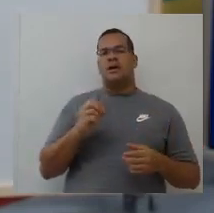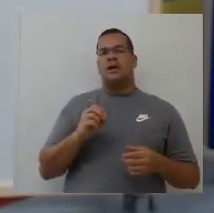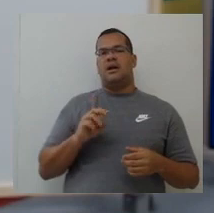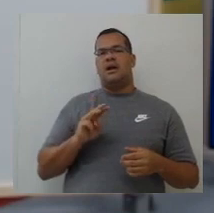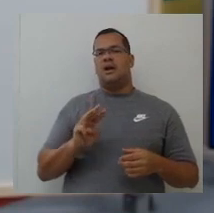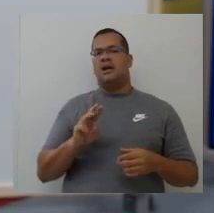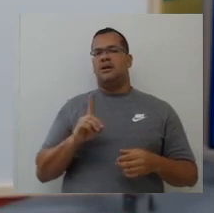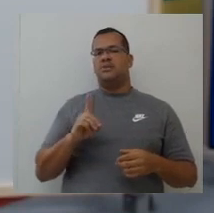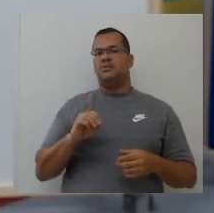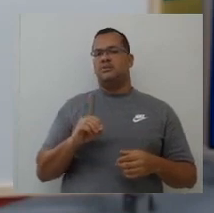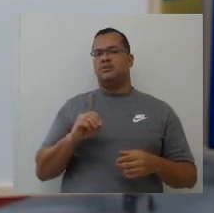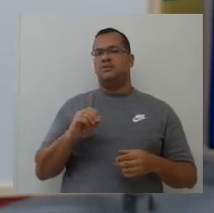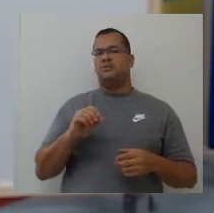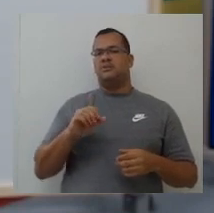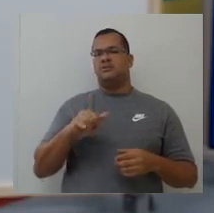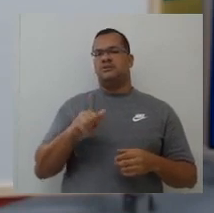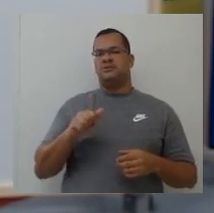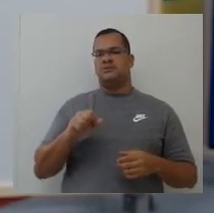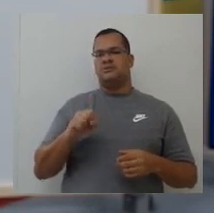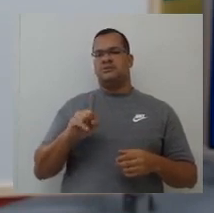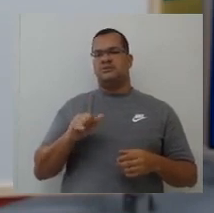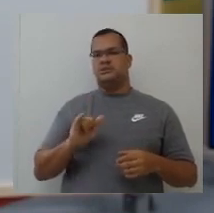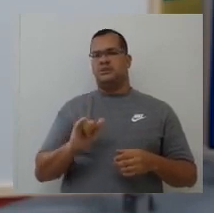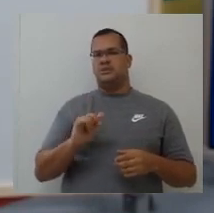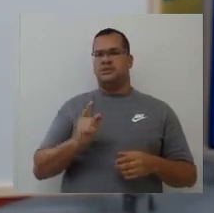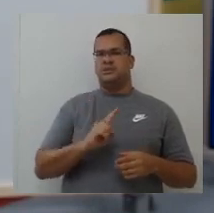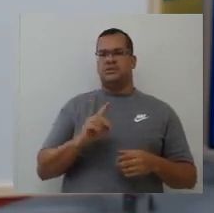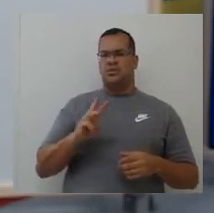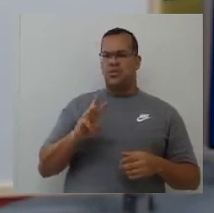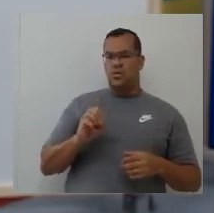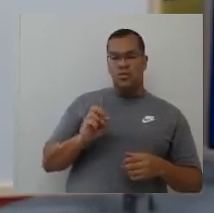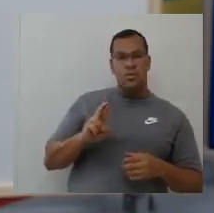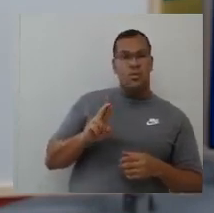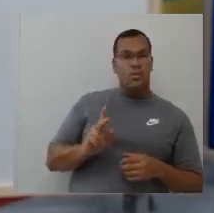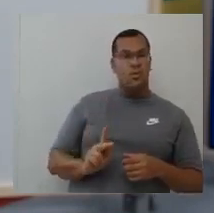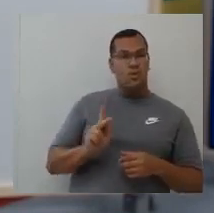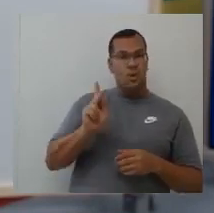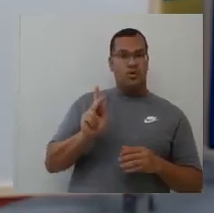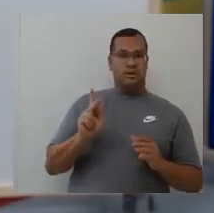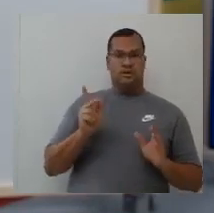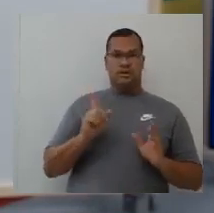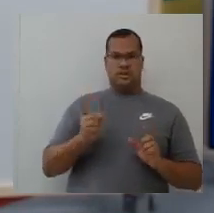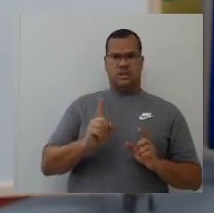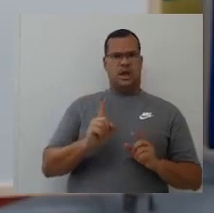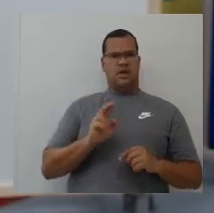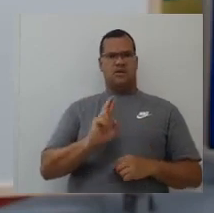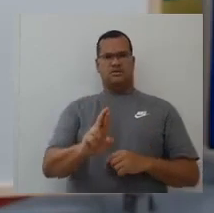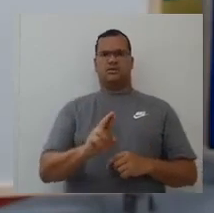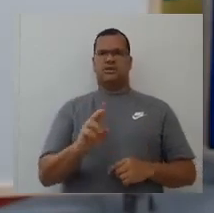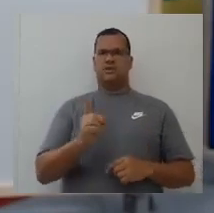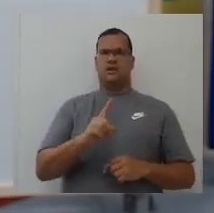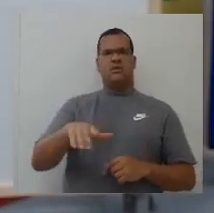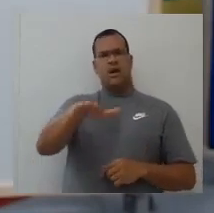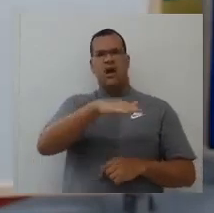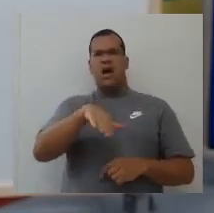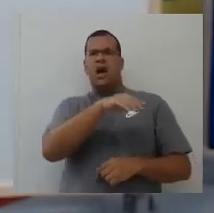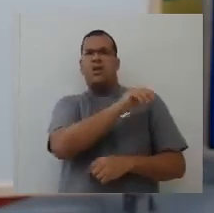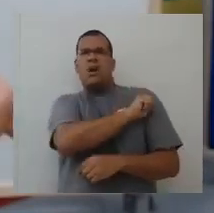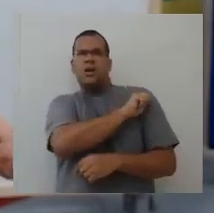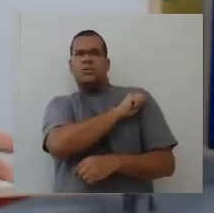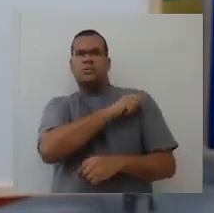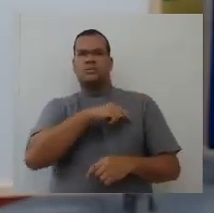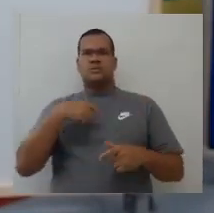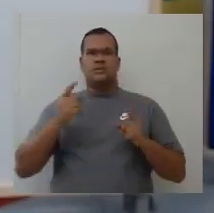aí o aluno diz, Rafael, trabalhar é work. Eu digo, não. E aí o aluno já entra em desespero. Não, Rafael, como assim não é?